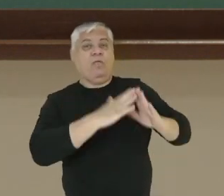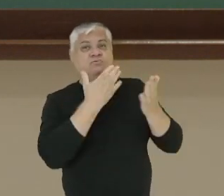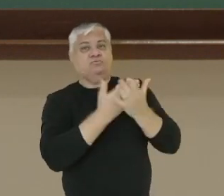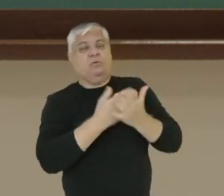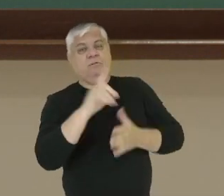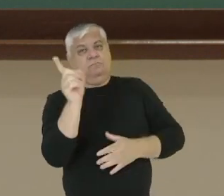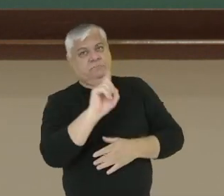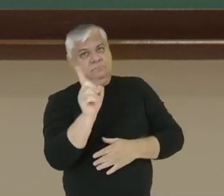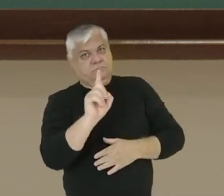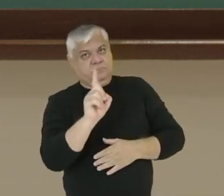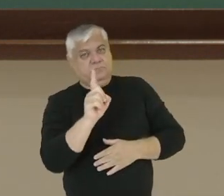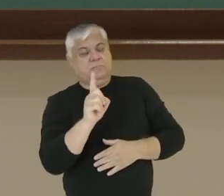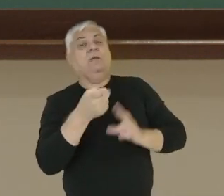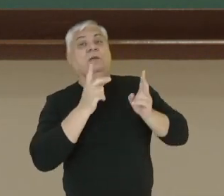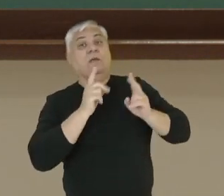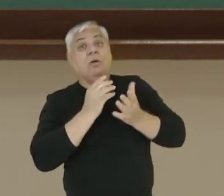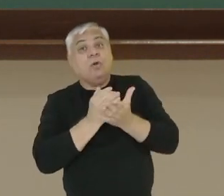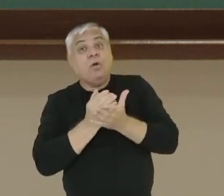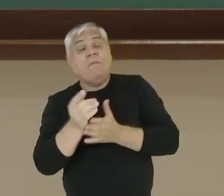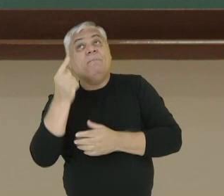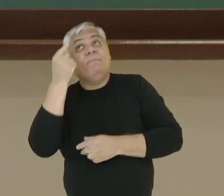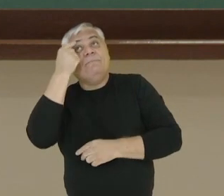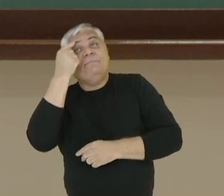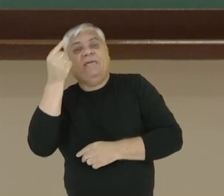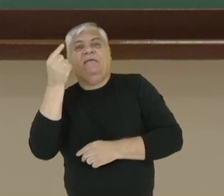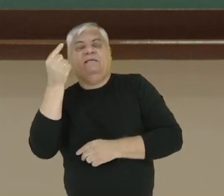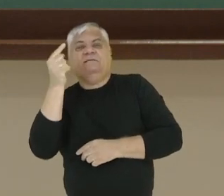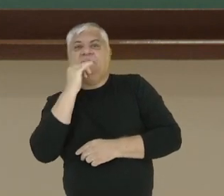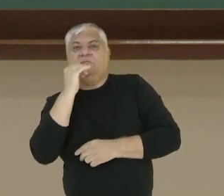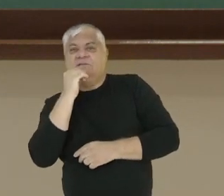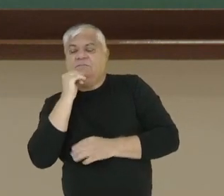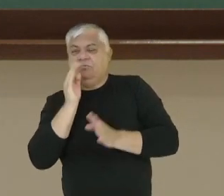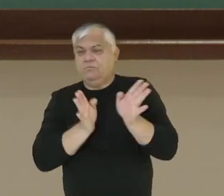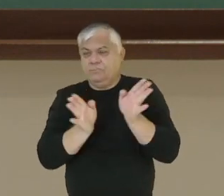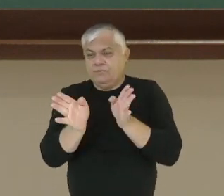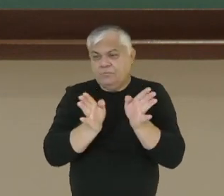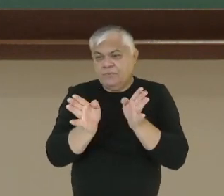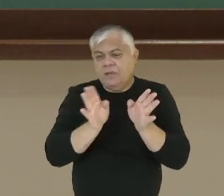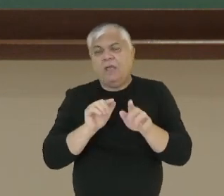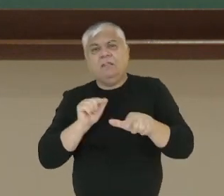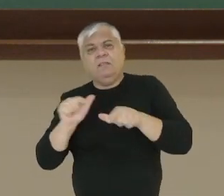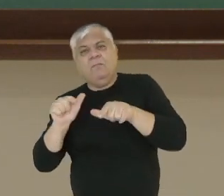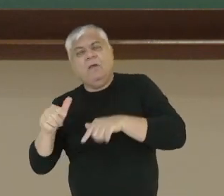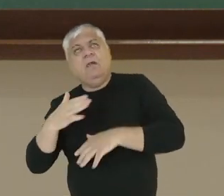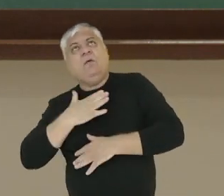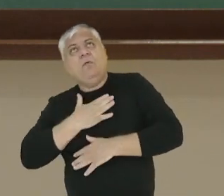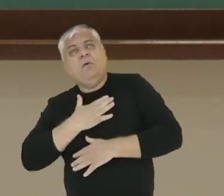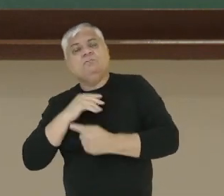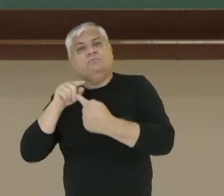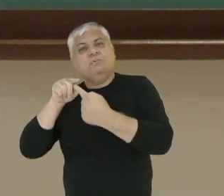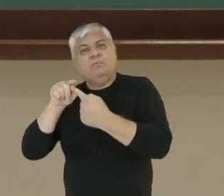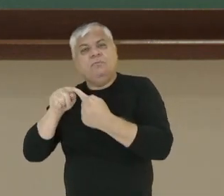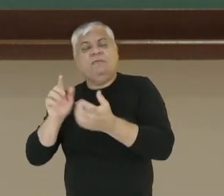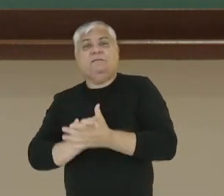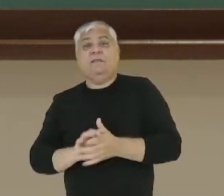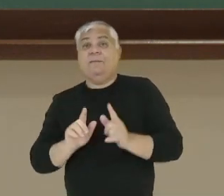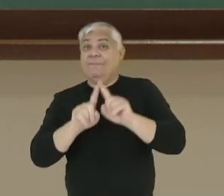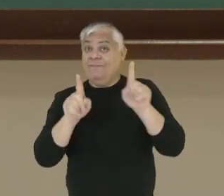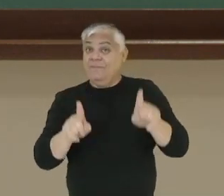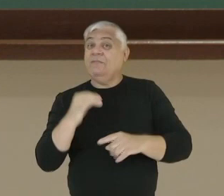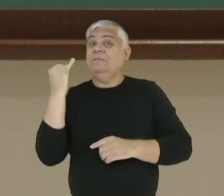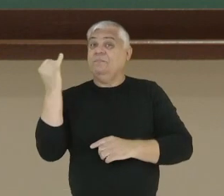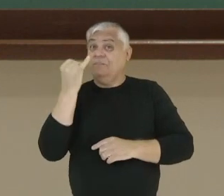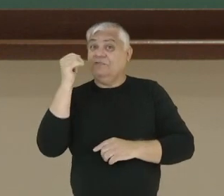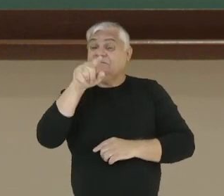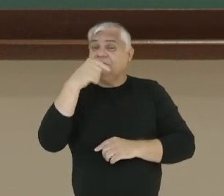trabalhar, é para você começar a pensar em que trabalhos você gostaria de exercer. Mas é importante que